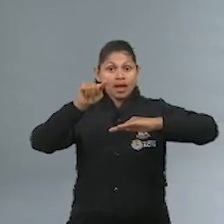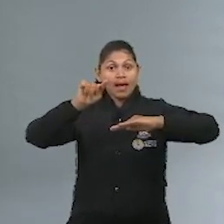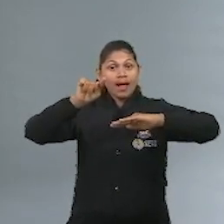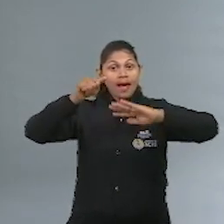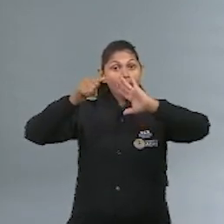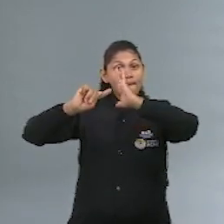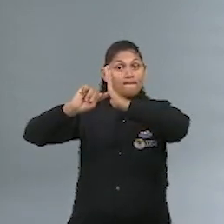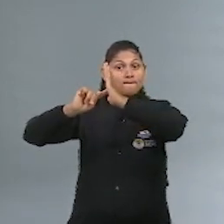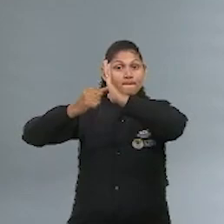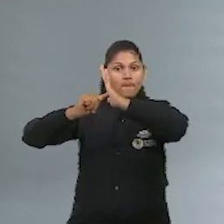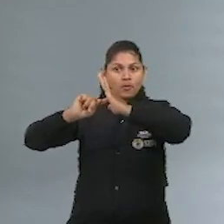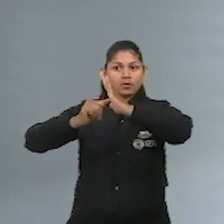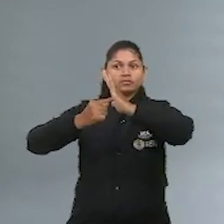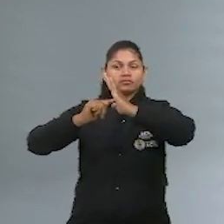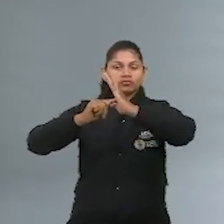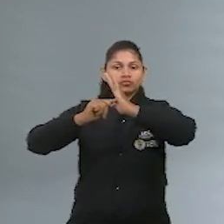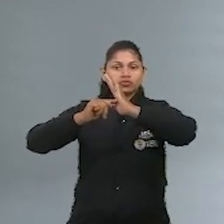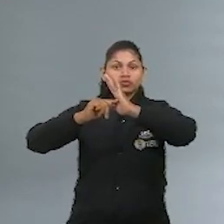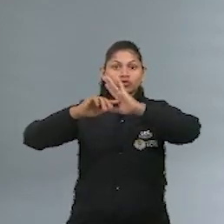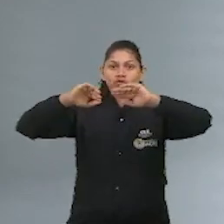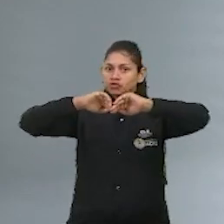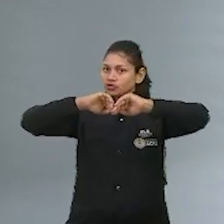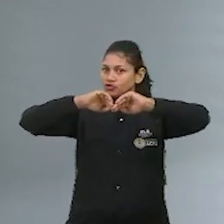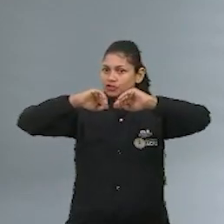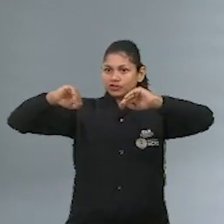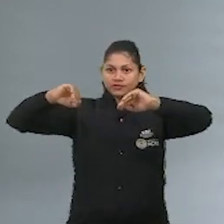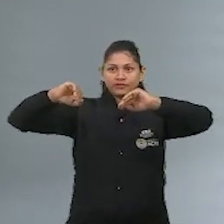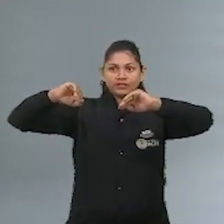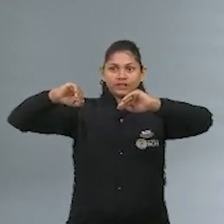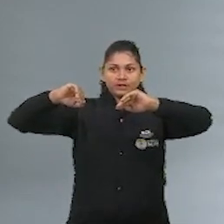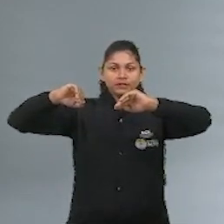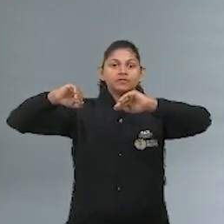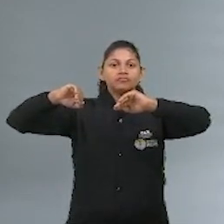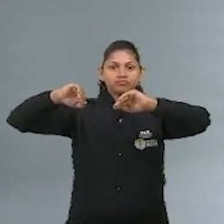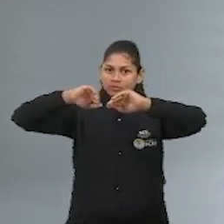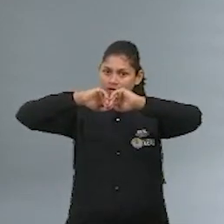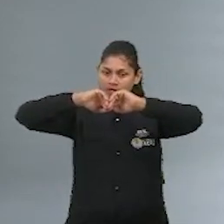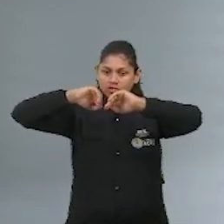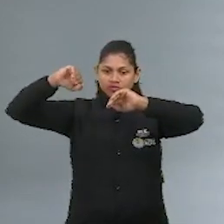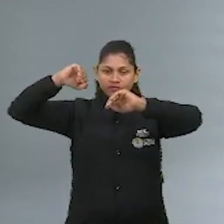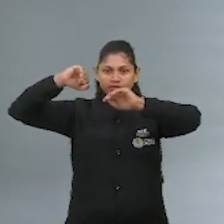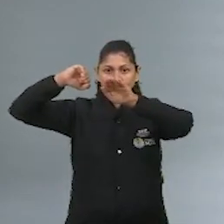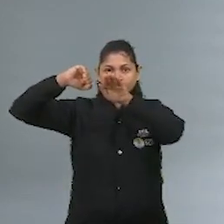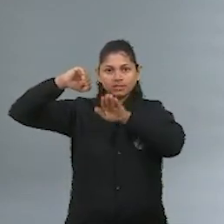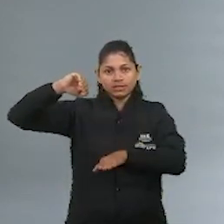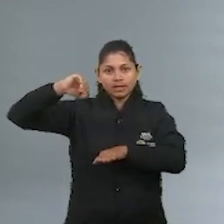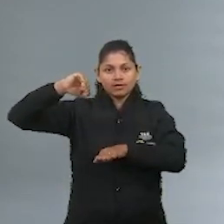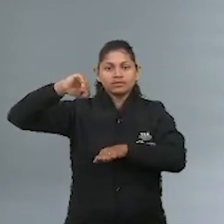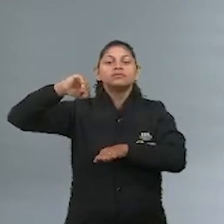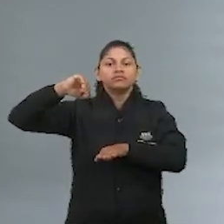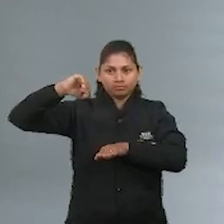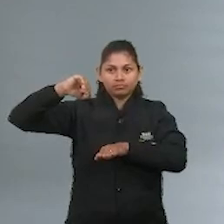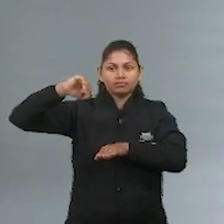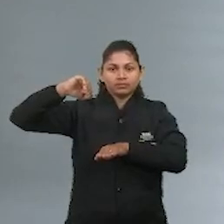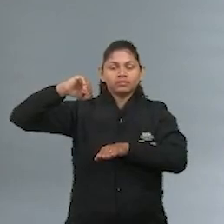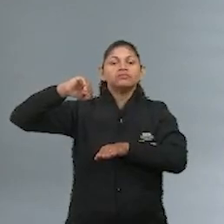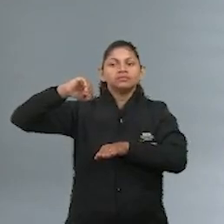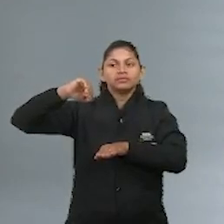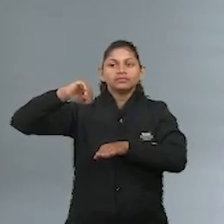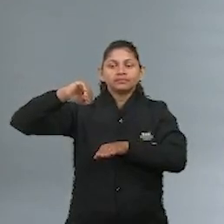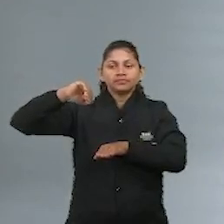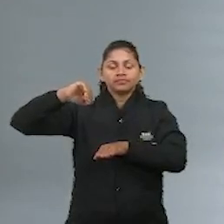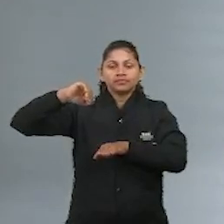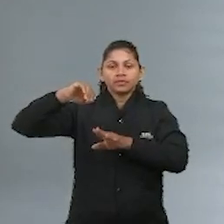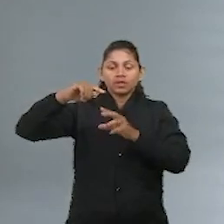dividida em mais 2. Então ela vai para lá, né? E ela vai descer aqui. E essa interseção de 3 a gente vai chamar